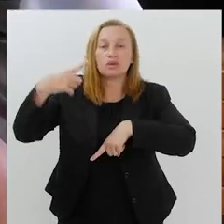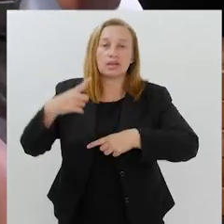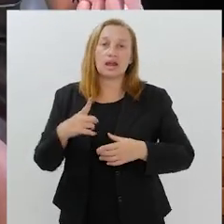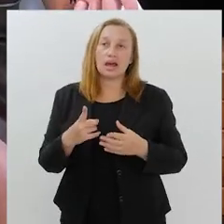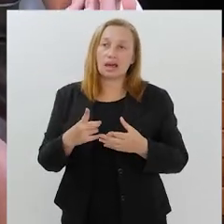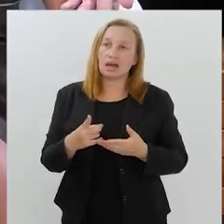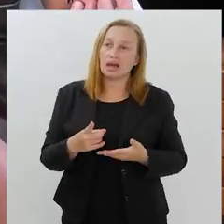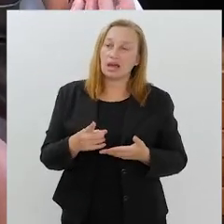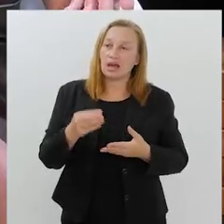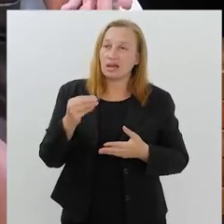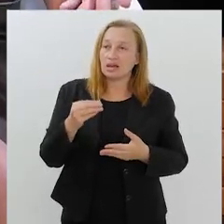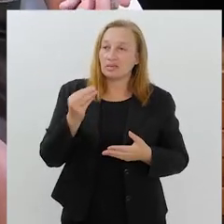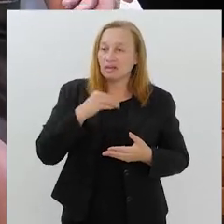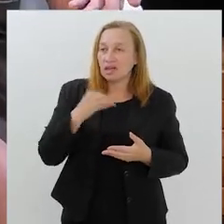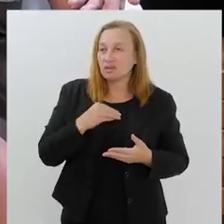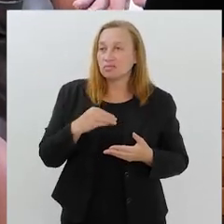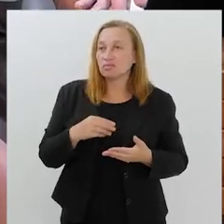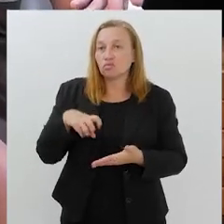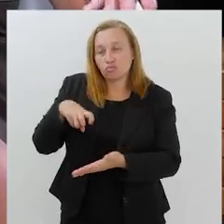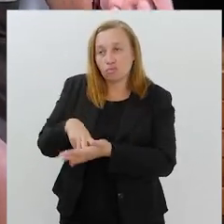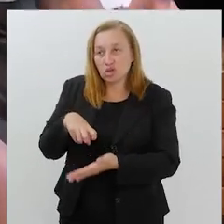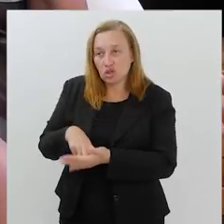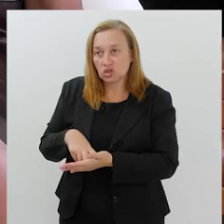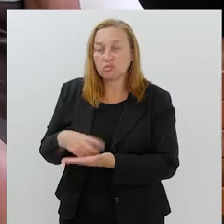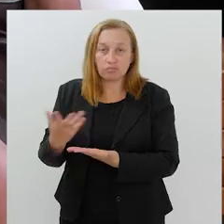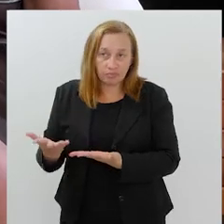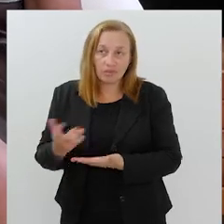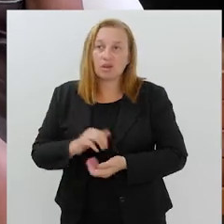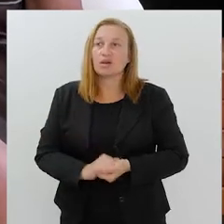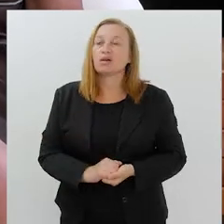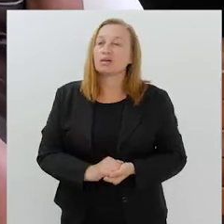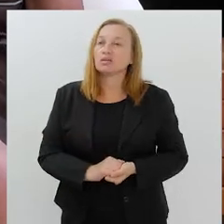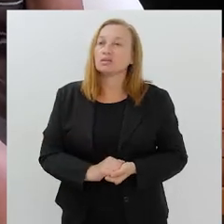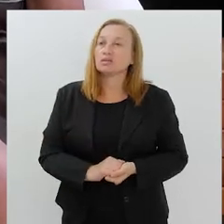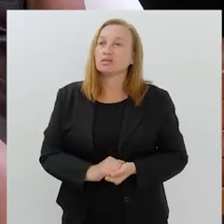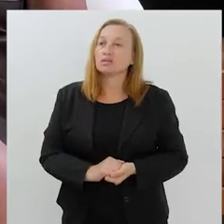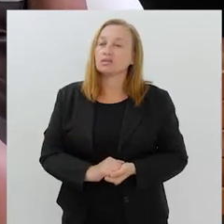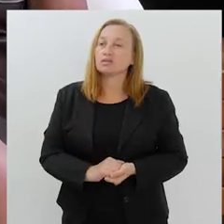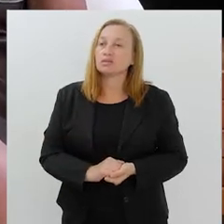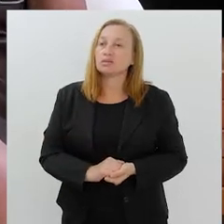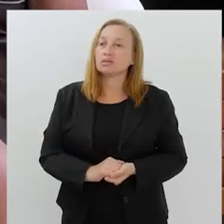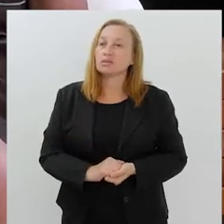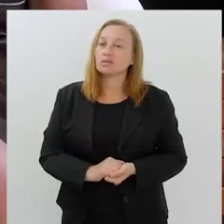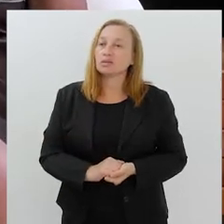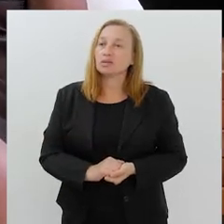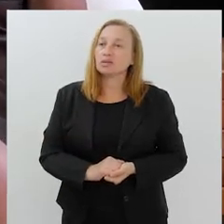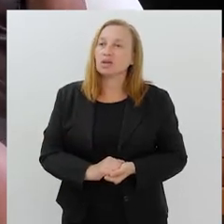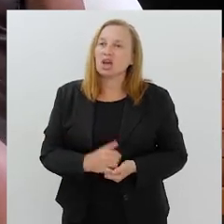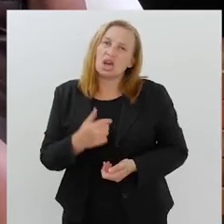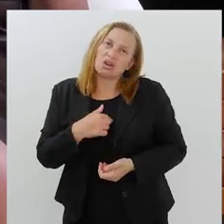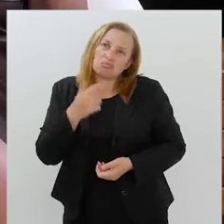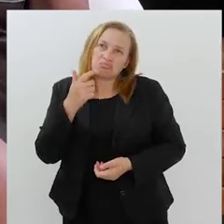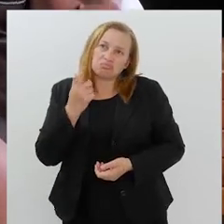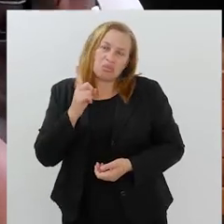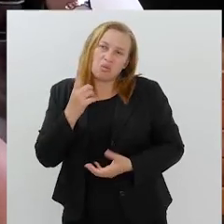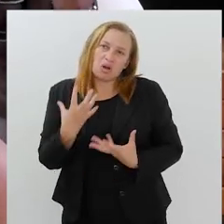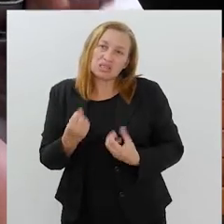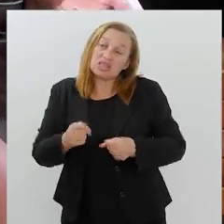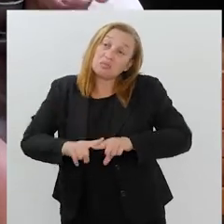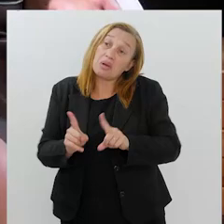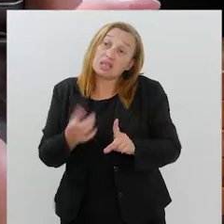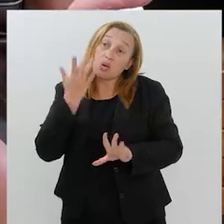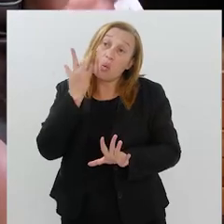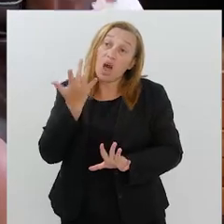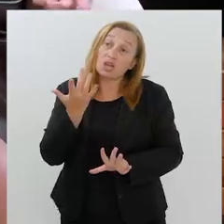Superar Essa defasagem e inclusive com a penalização que é um caráter eh punitivista eu não sou muito